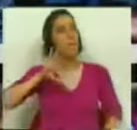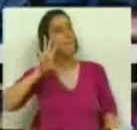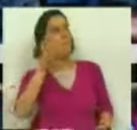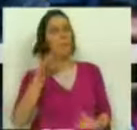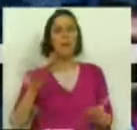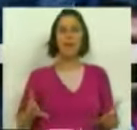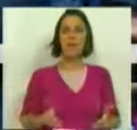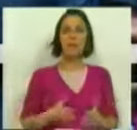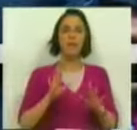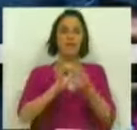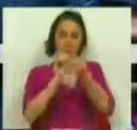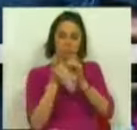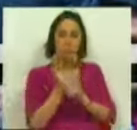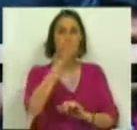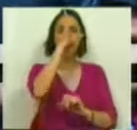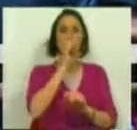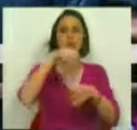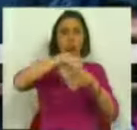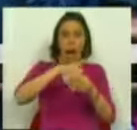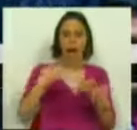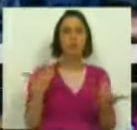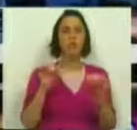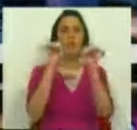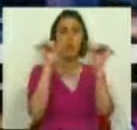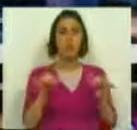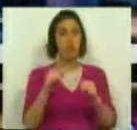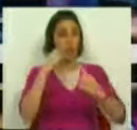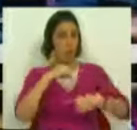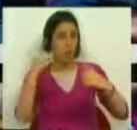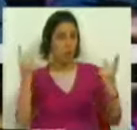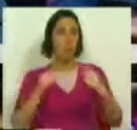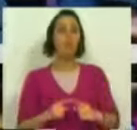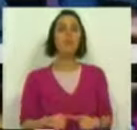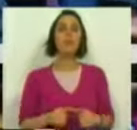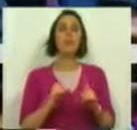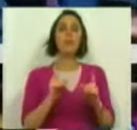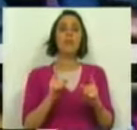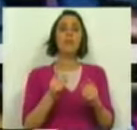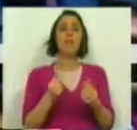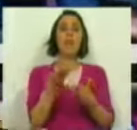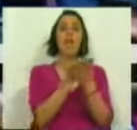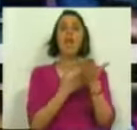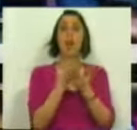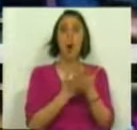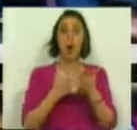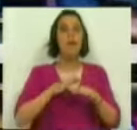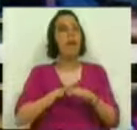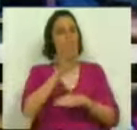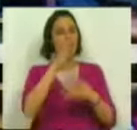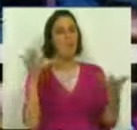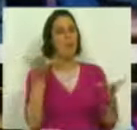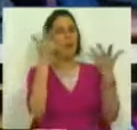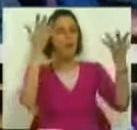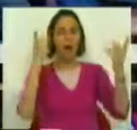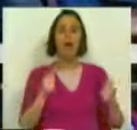país, de reformar o Estado e os sistemas públicos, de pôr a economia a crescer